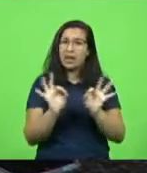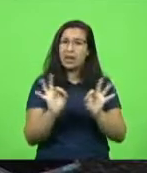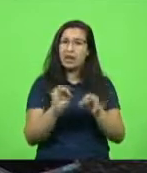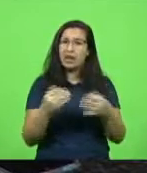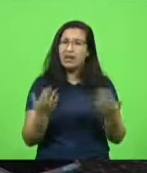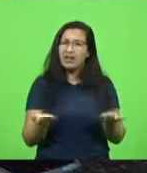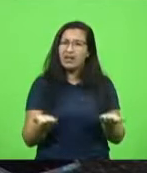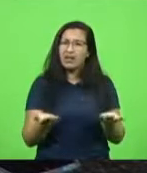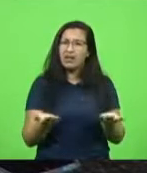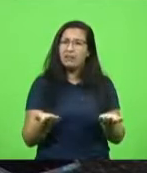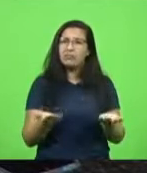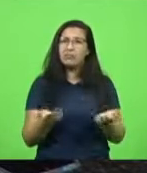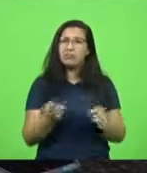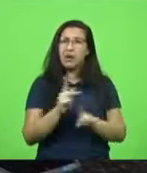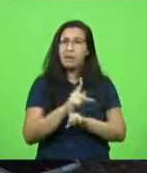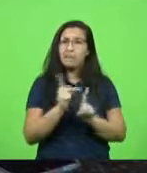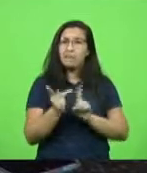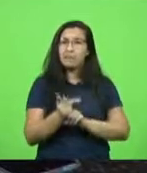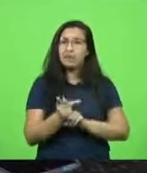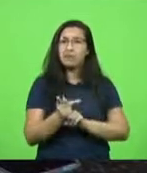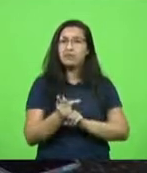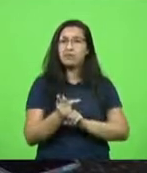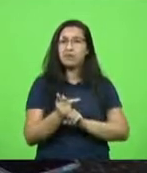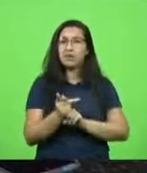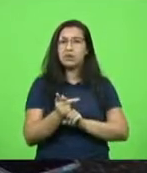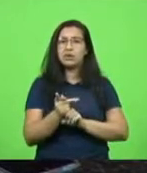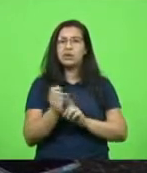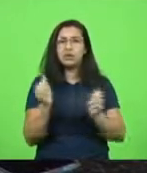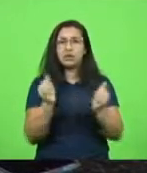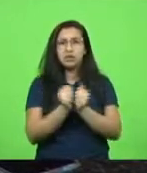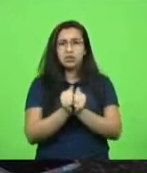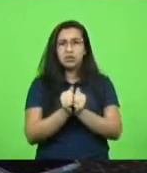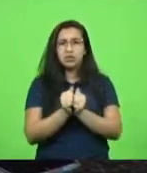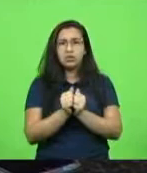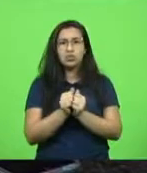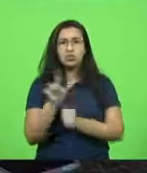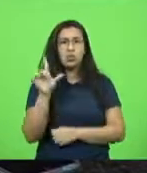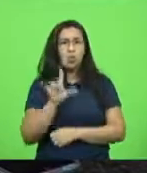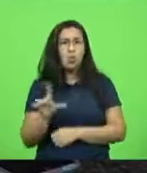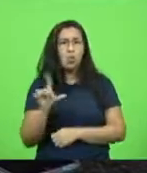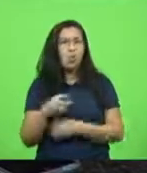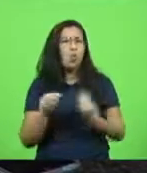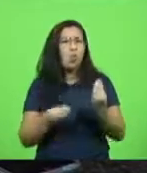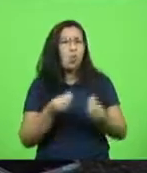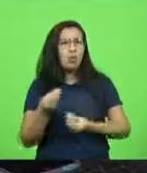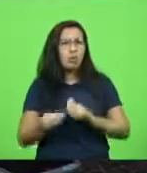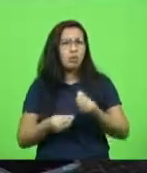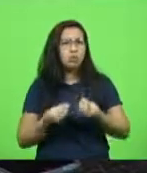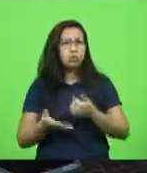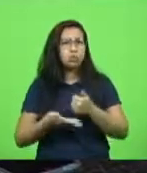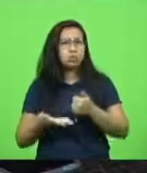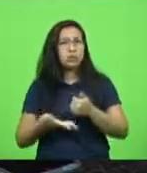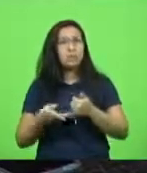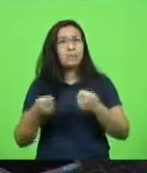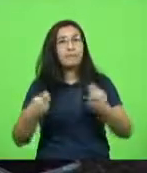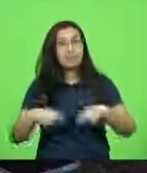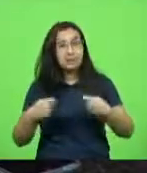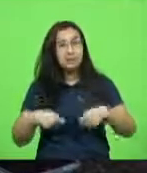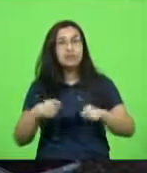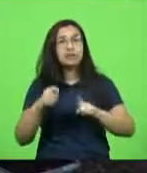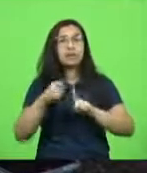Instituto de Previdência acompanha as azul é ilógico de como foi balizado isso é preciso que mensalmente